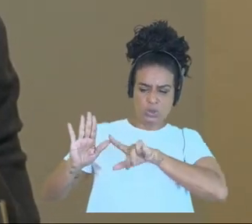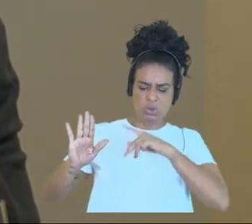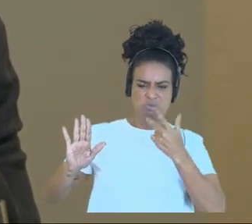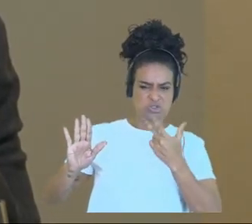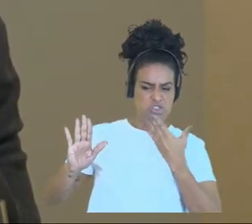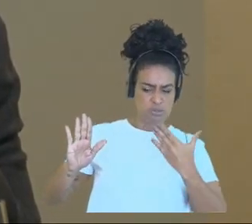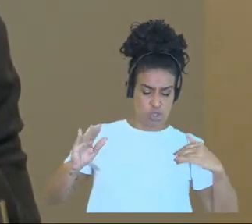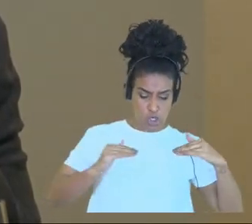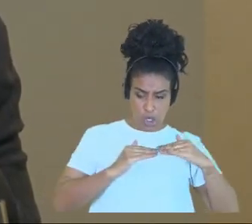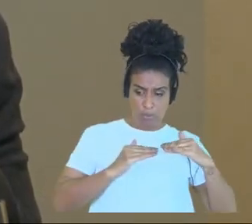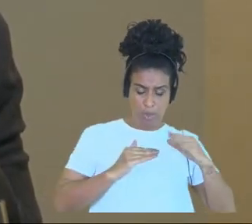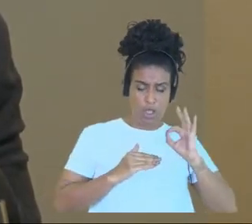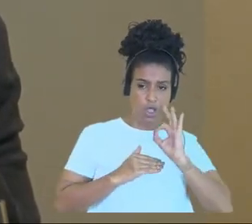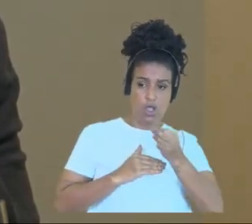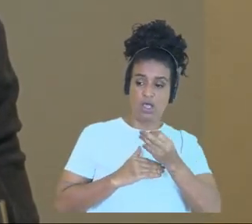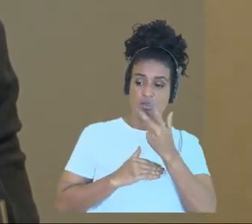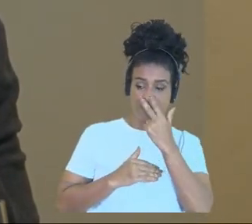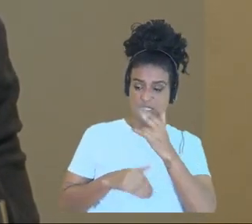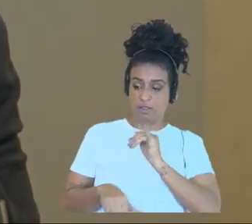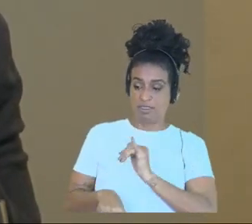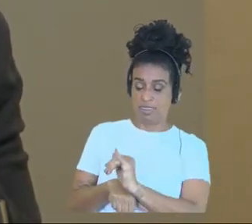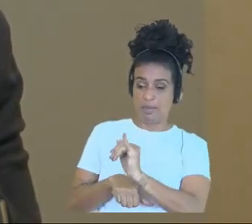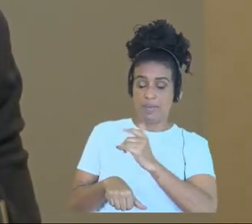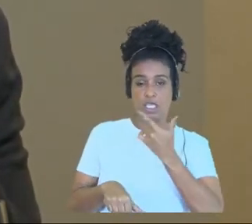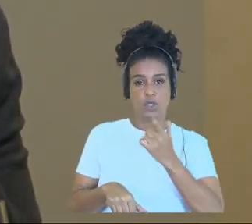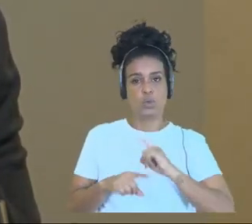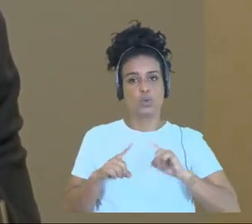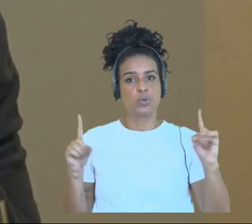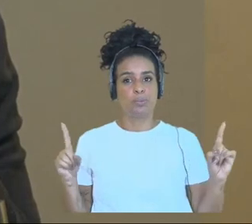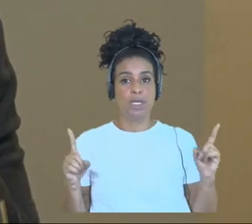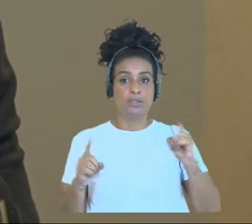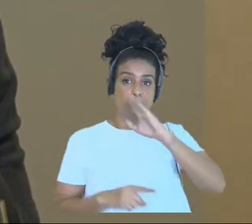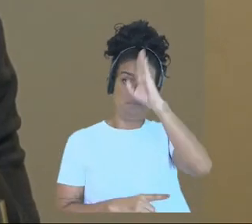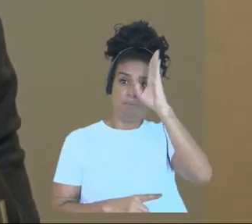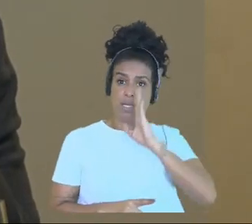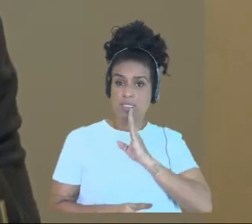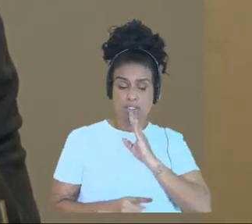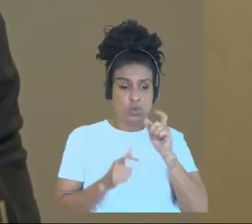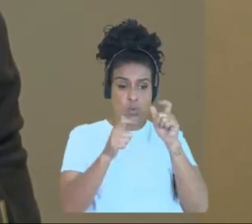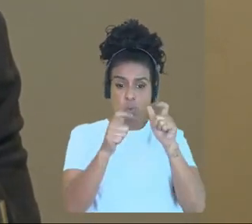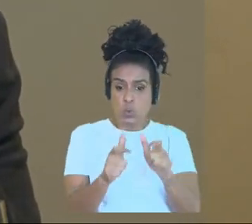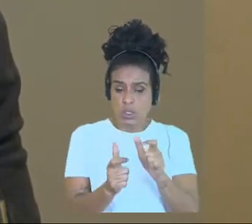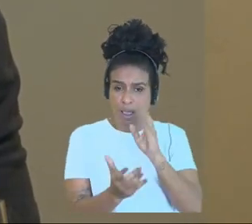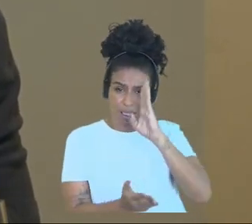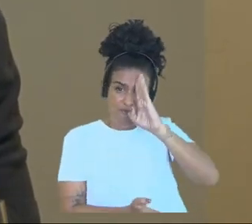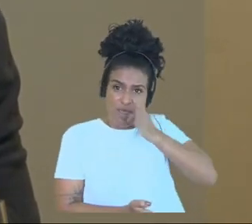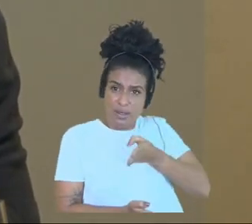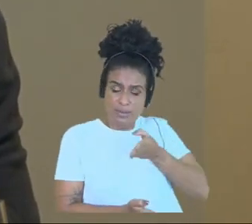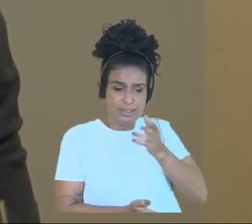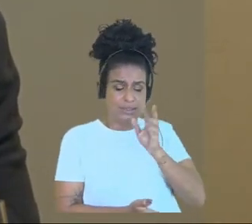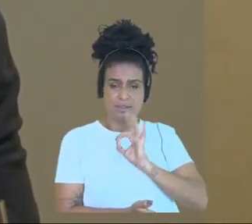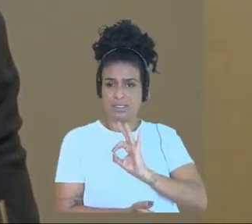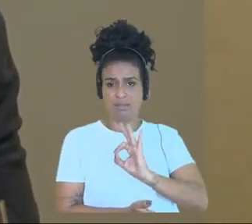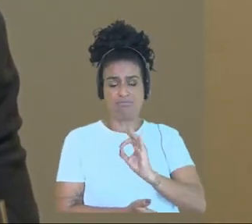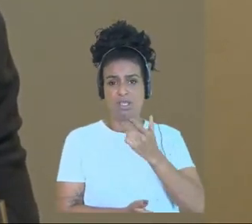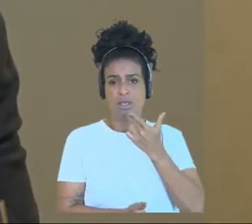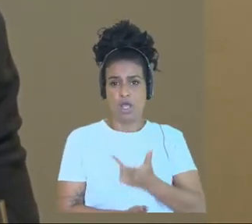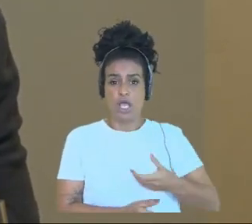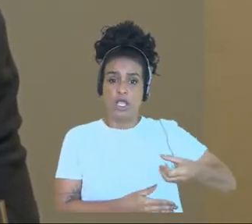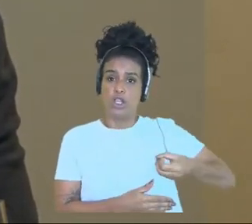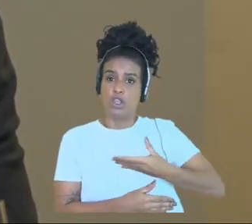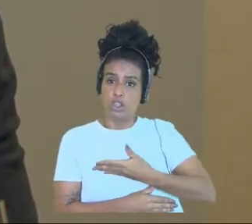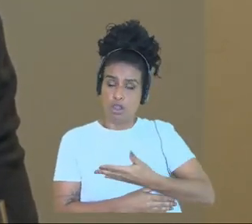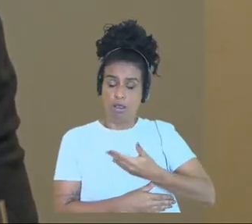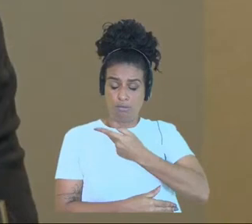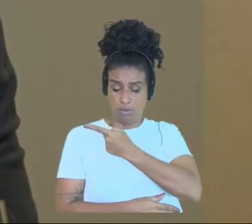né? E que é uma visão que no Brasil nunca teve exatamente um lugar. O projeto da Nova República é um projeto